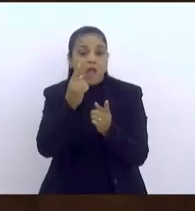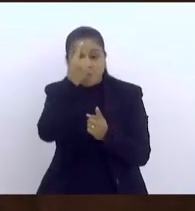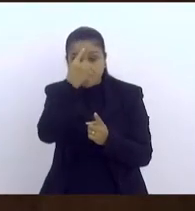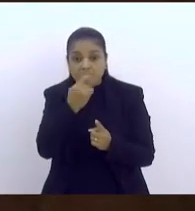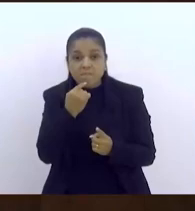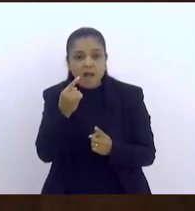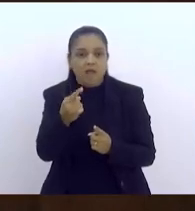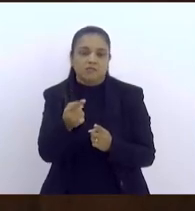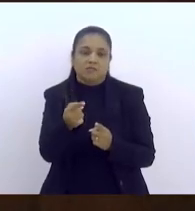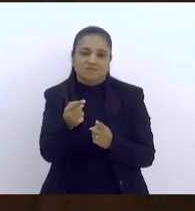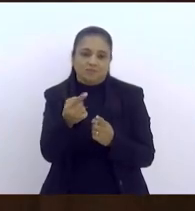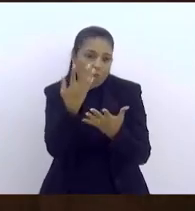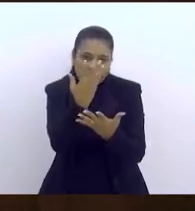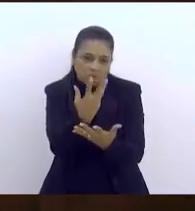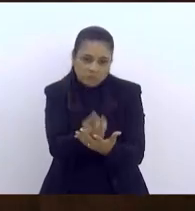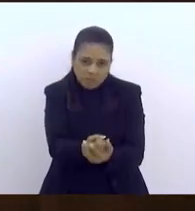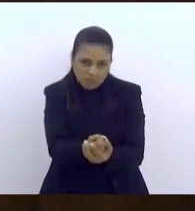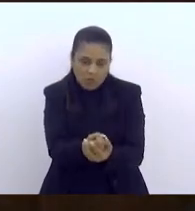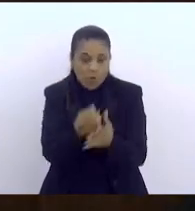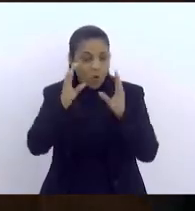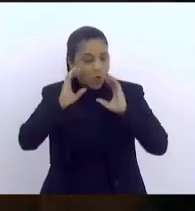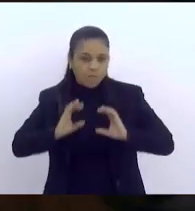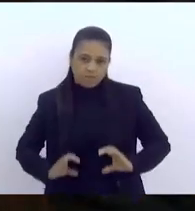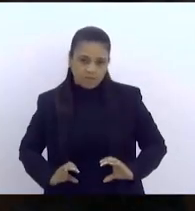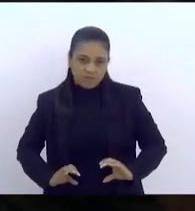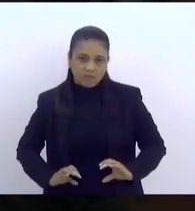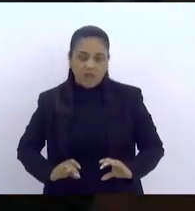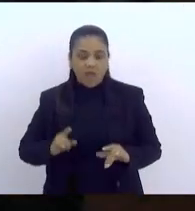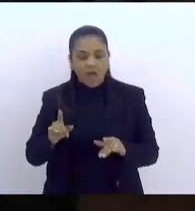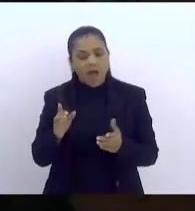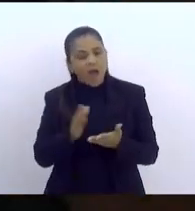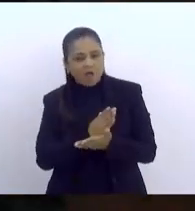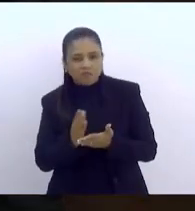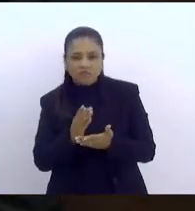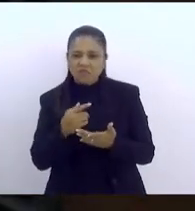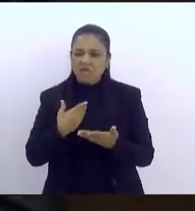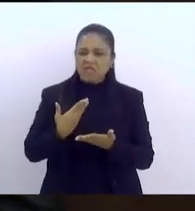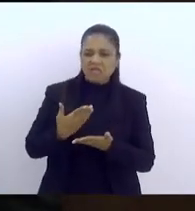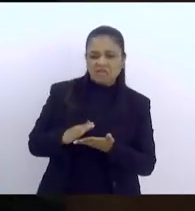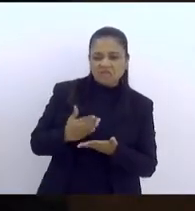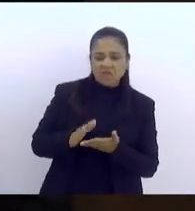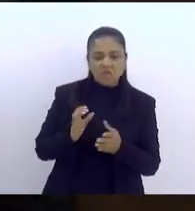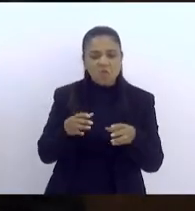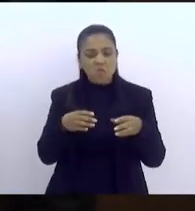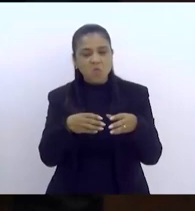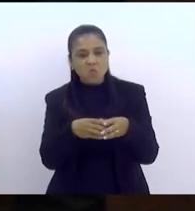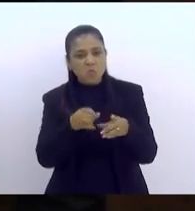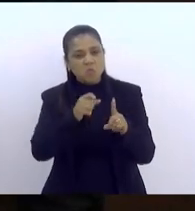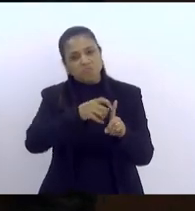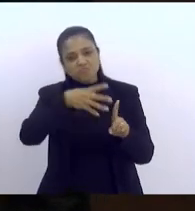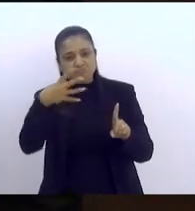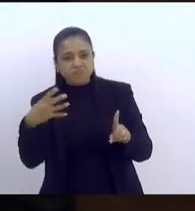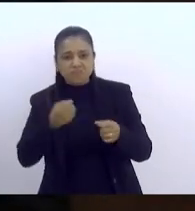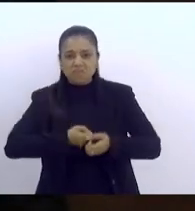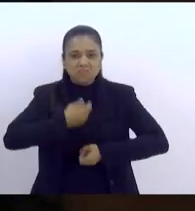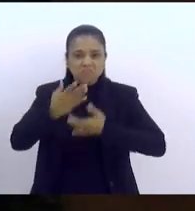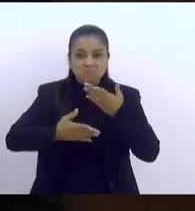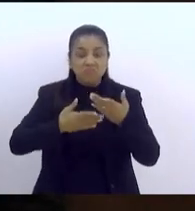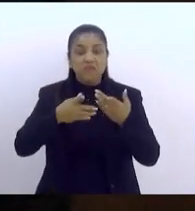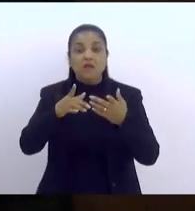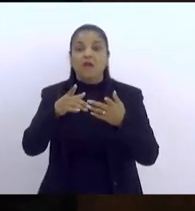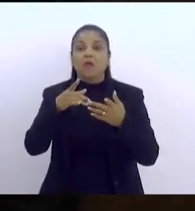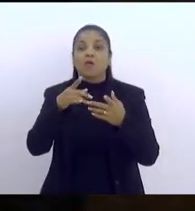como alguns fizeram questão de dizer, não, não tem nada a ver, o grupo não se manifestou, eu trouxe aqui uma matéria do